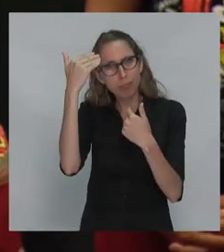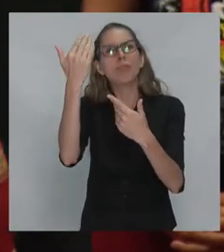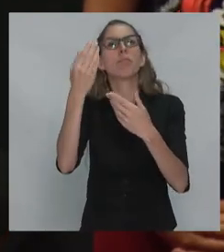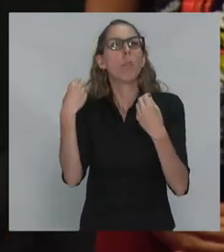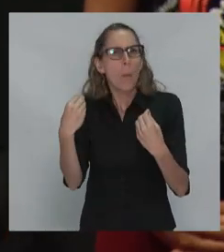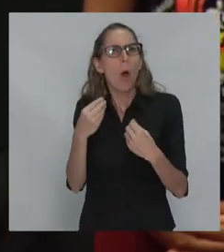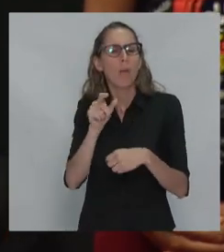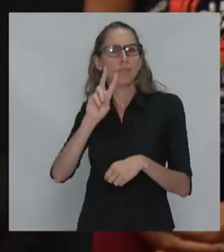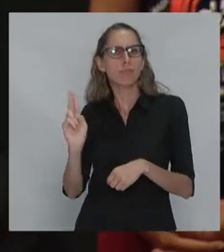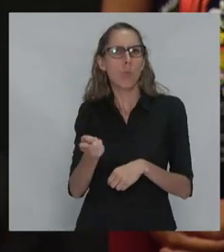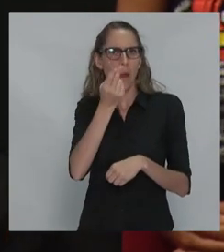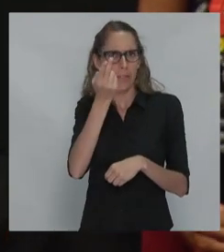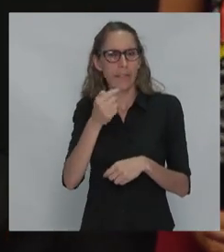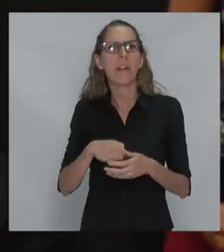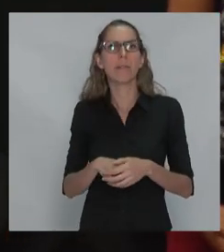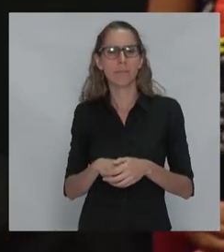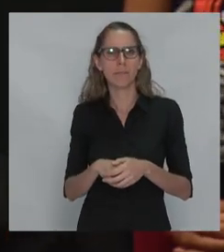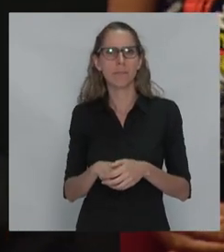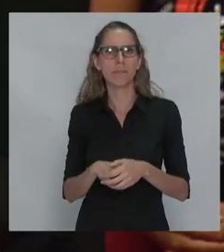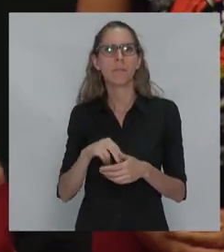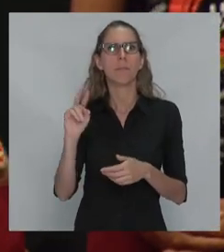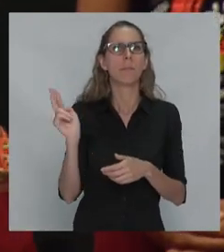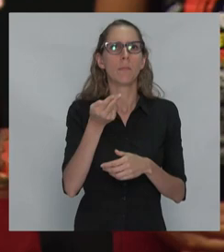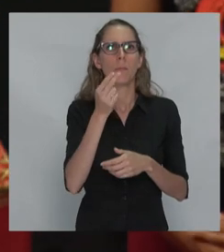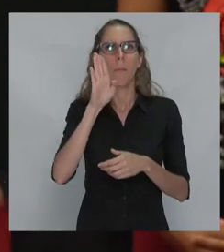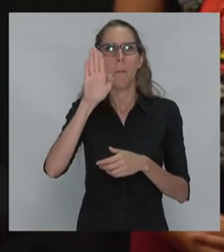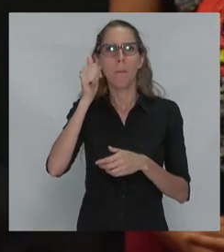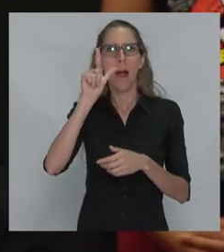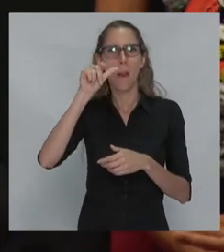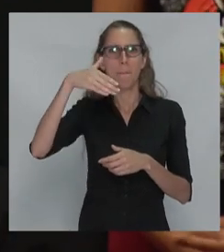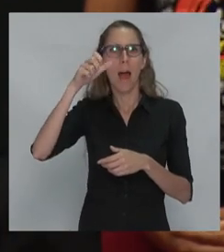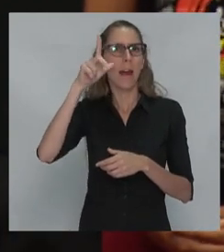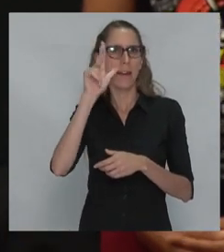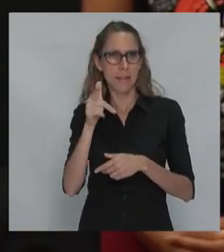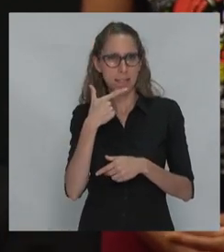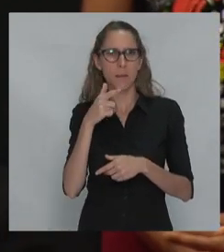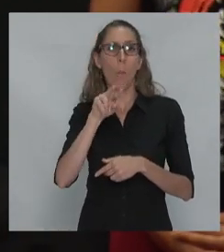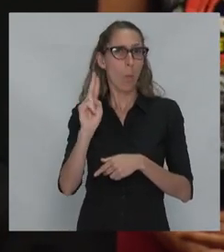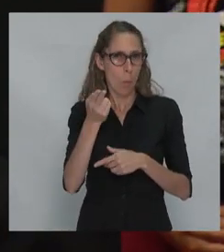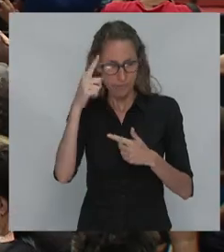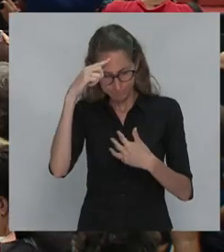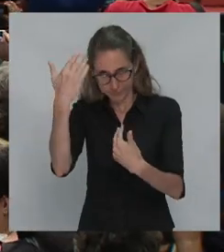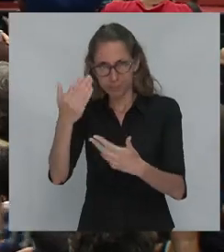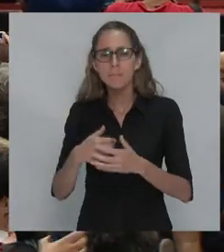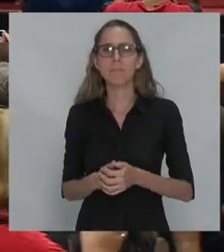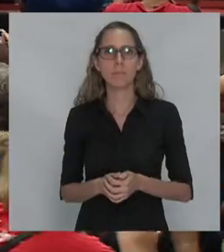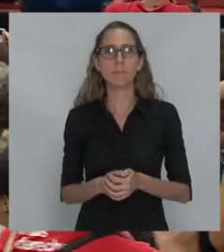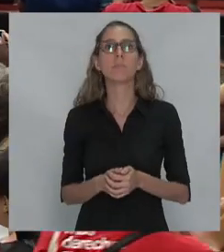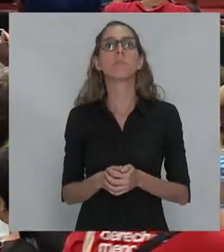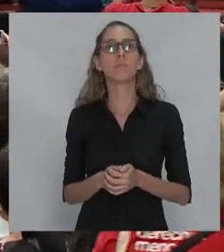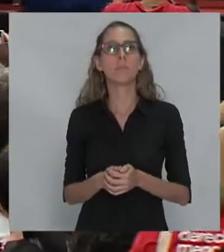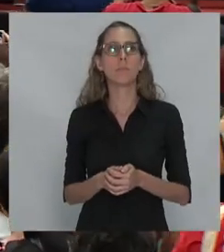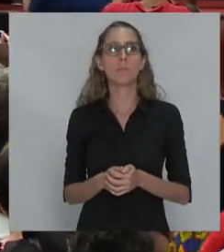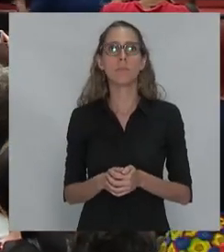dos Palmares, um guerreiro em solo brasileiro que construiu uma verdadeira